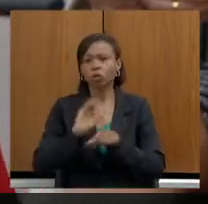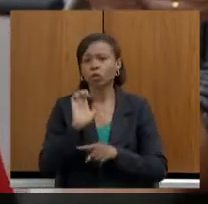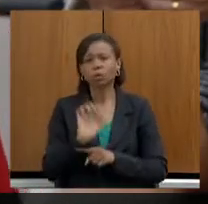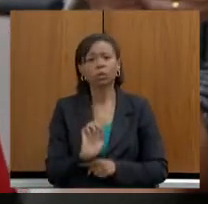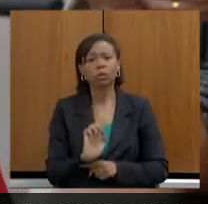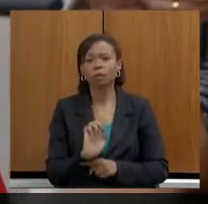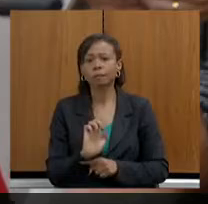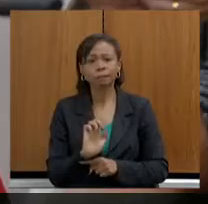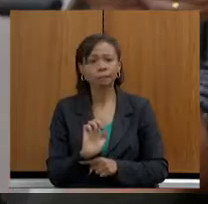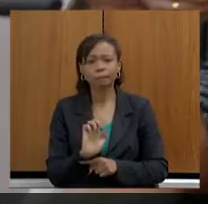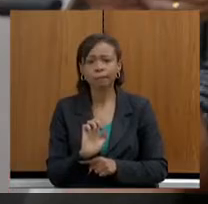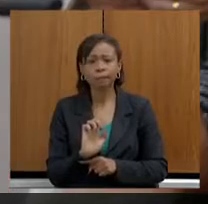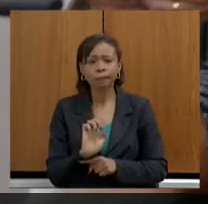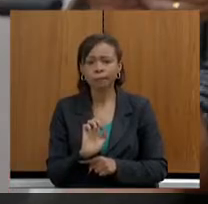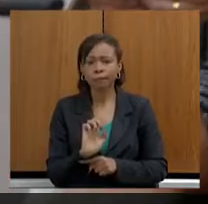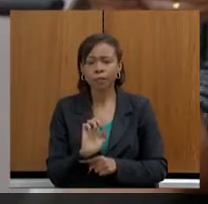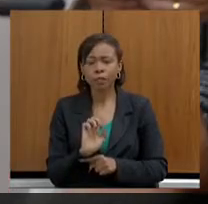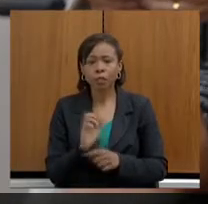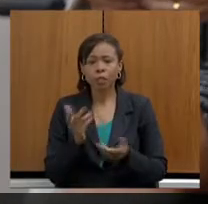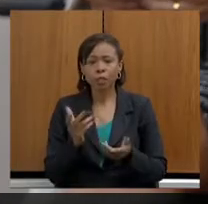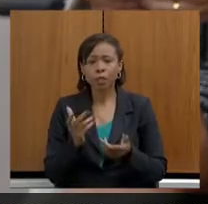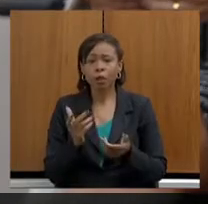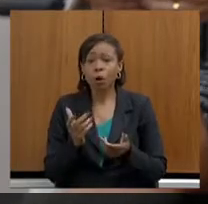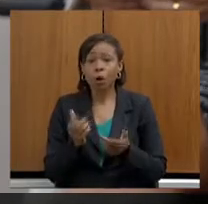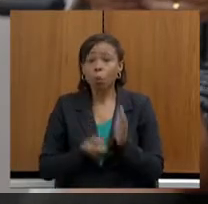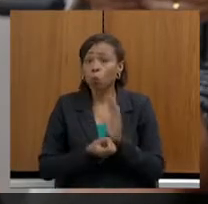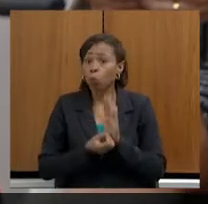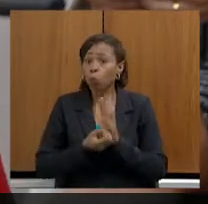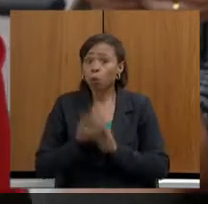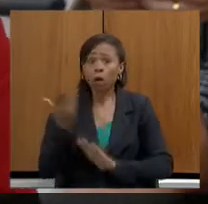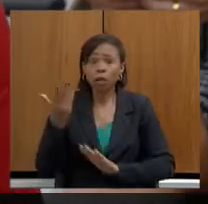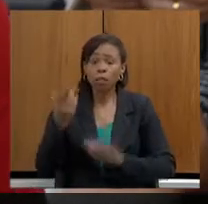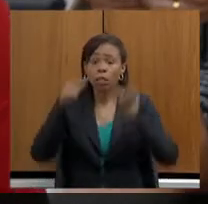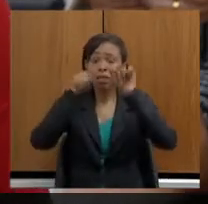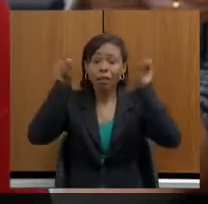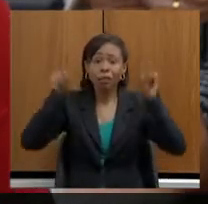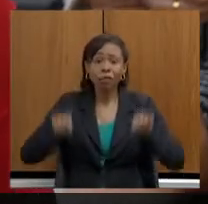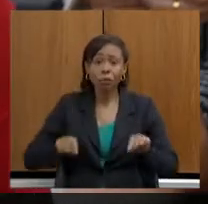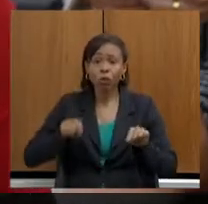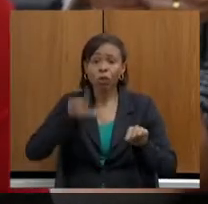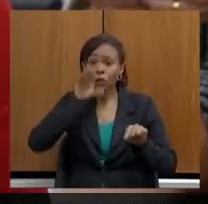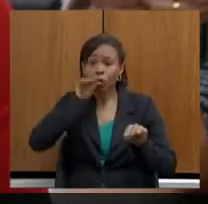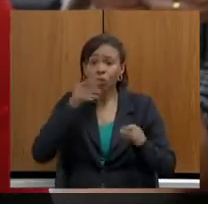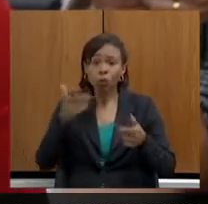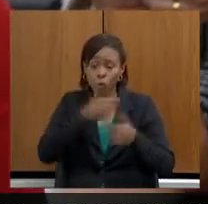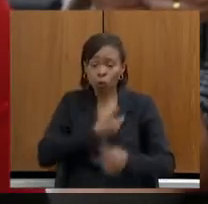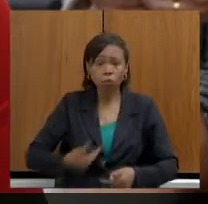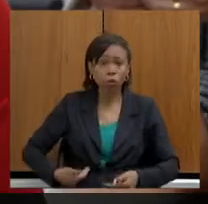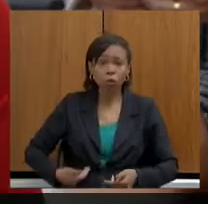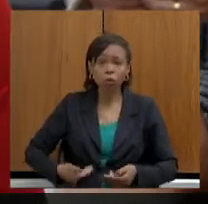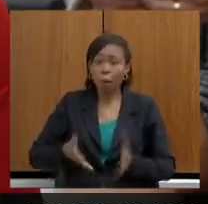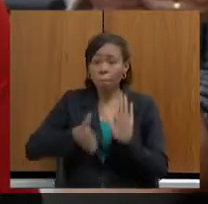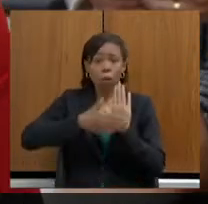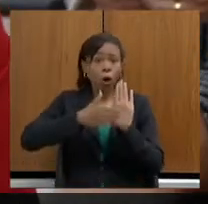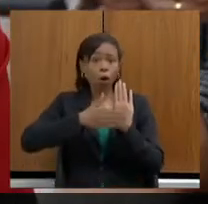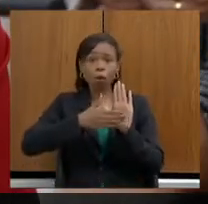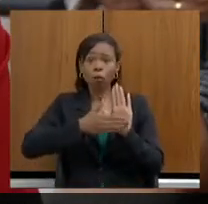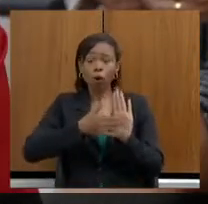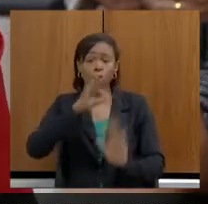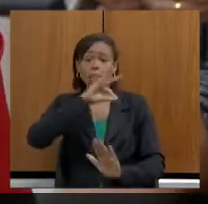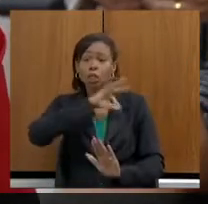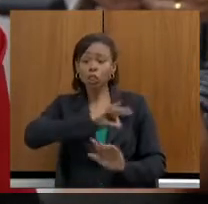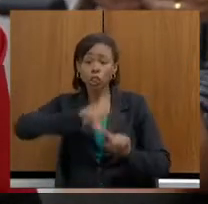a um volume enorme de servidores públicos nenhuma proposta de recomposição nós vamos continuar nem